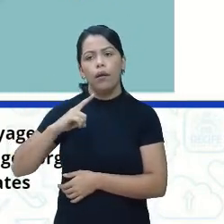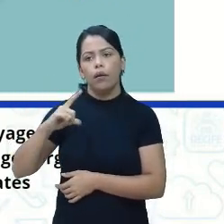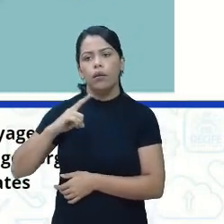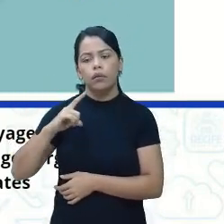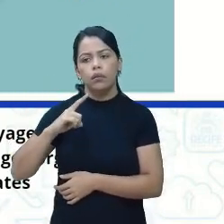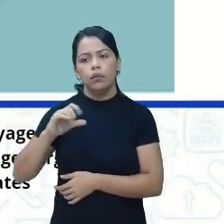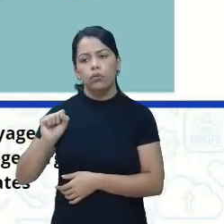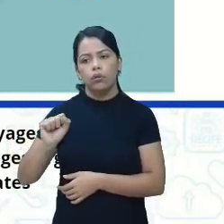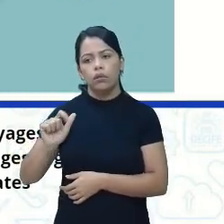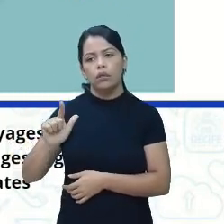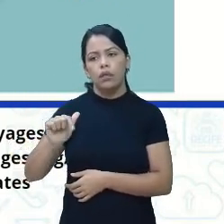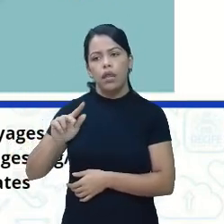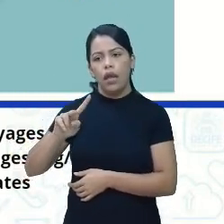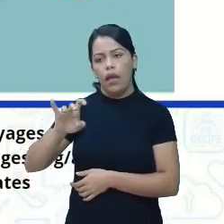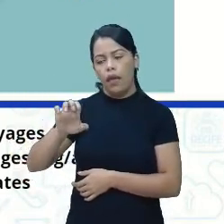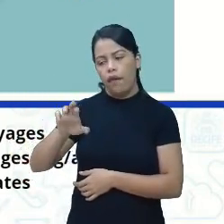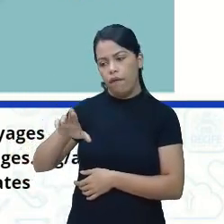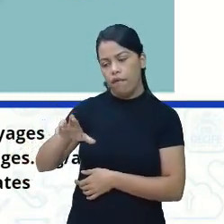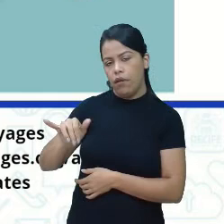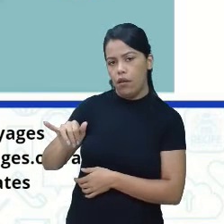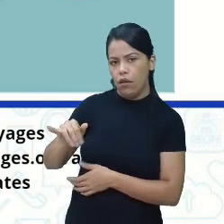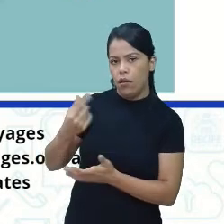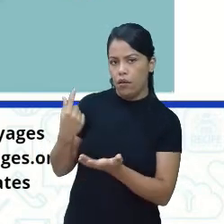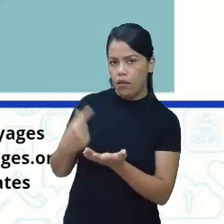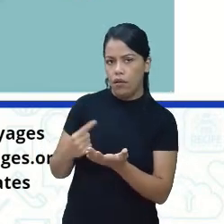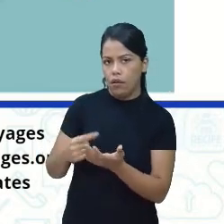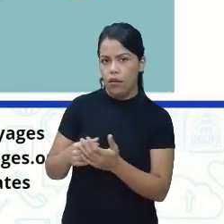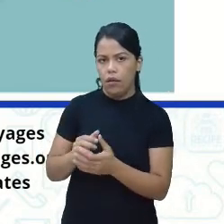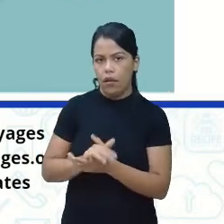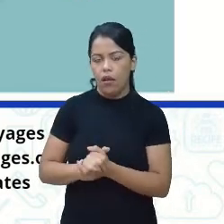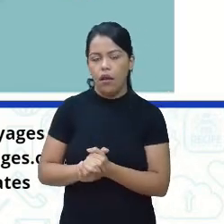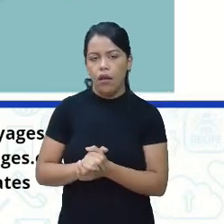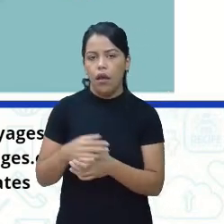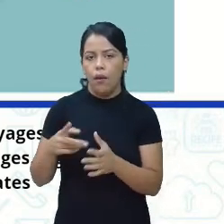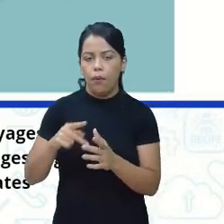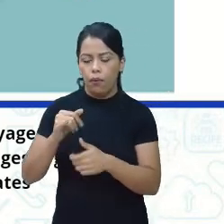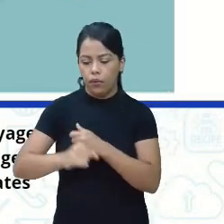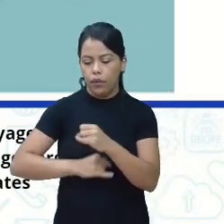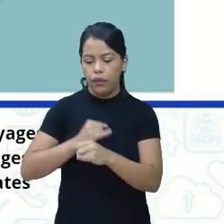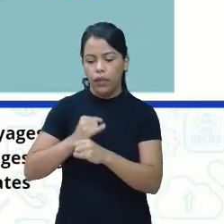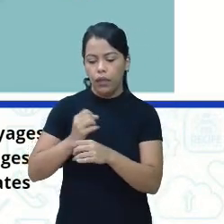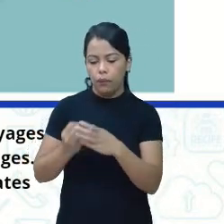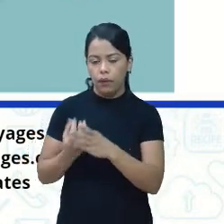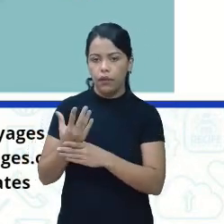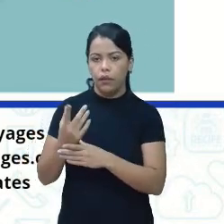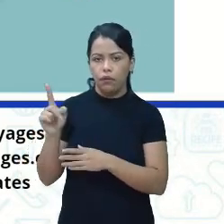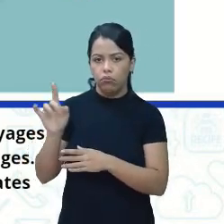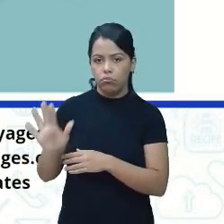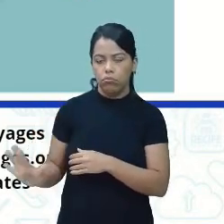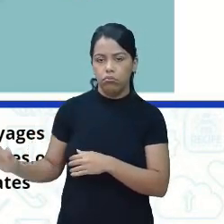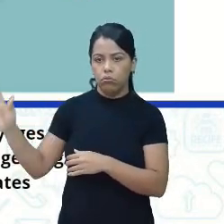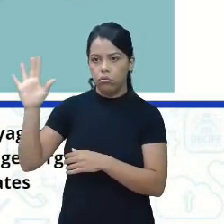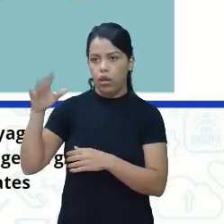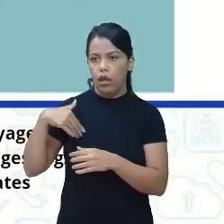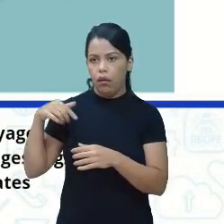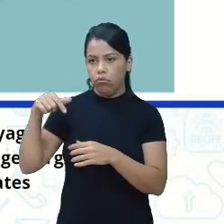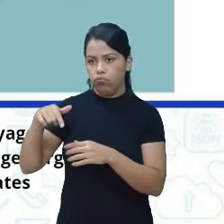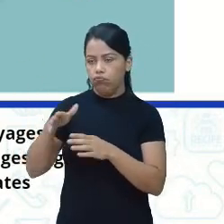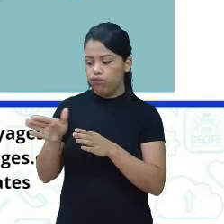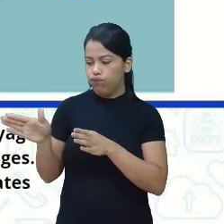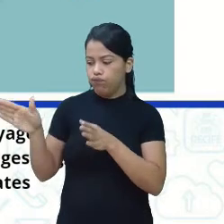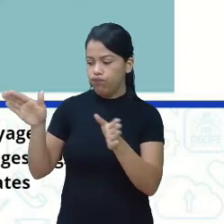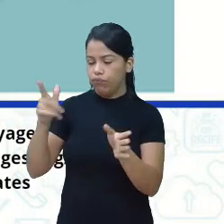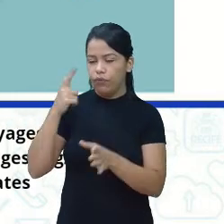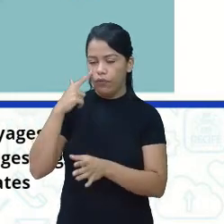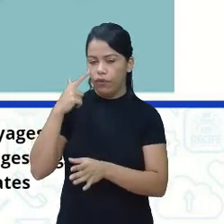plataforma do Slavery Voyages, tá certo? E aí, nesse mapa, o que é que a gente vê? Os principais pontos de embarque de pessoas escravizadas, sobretudo